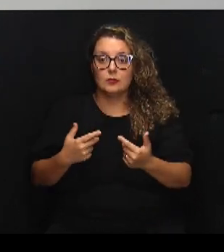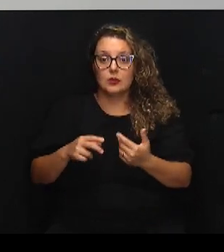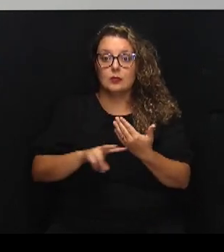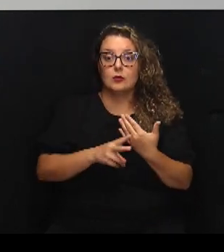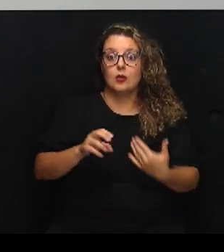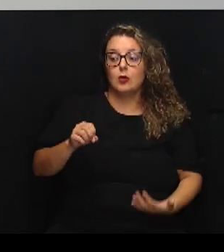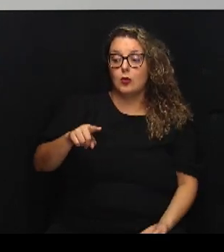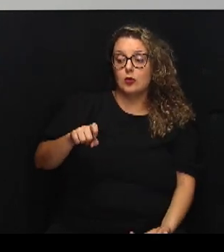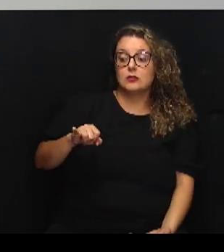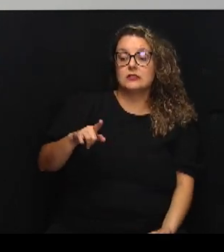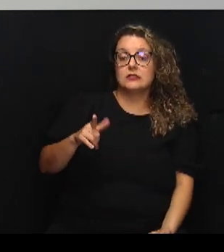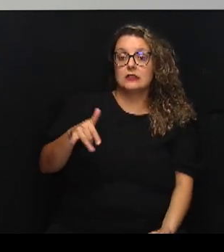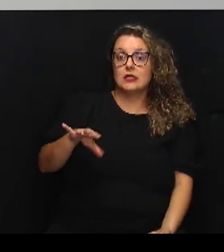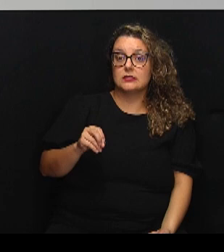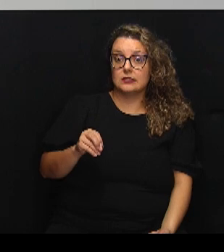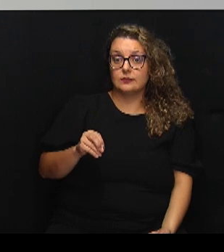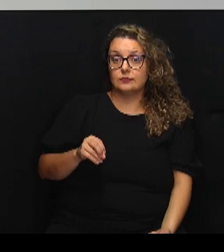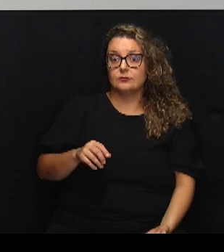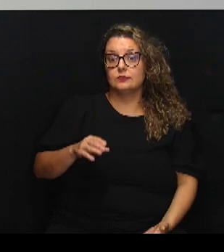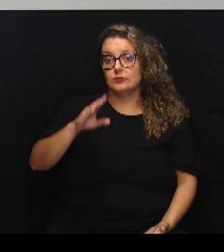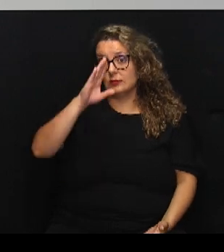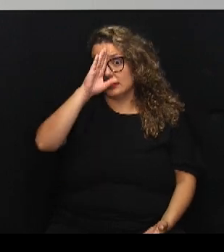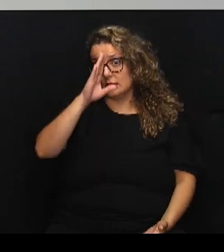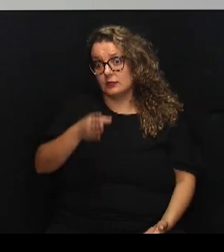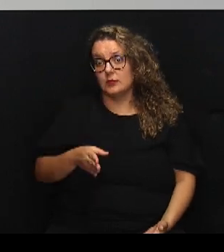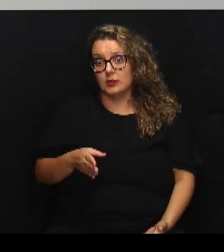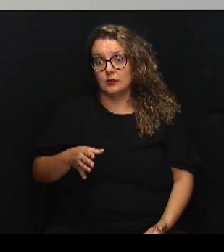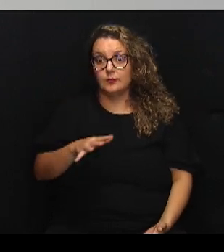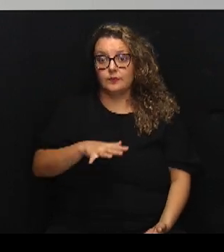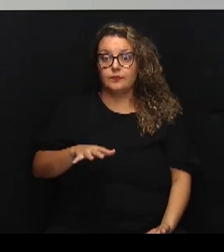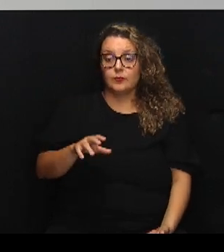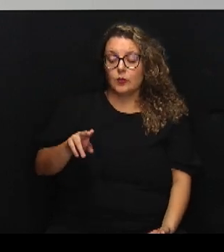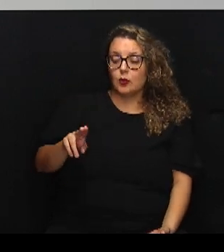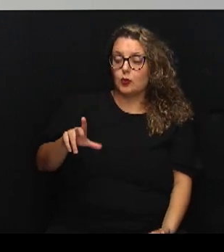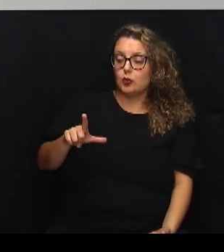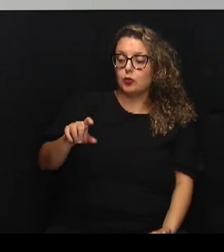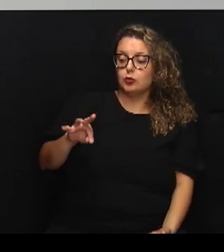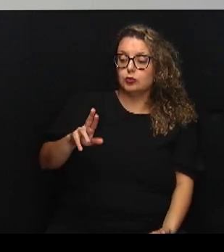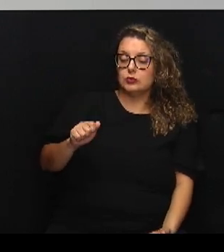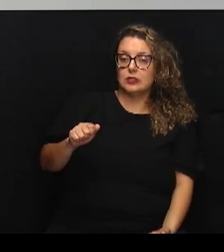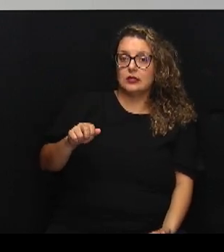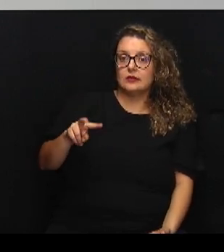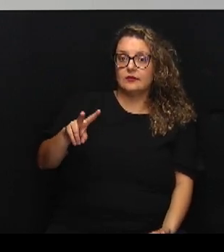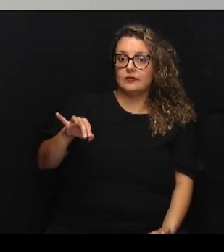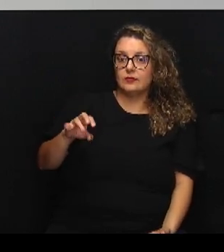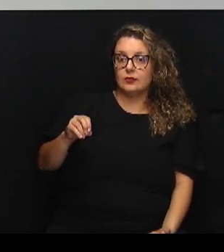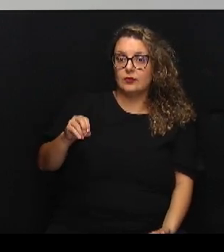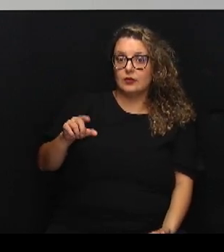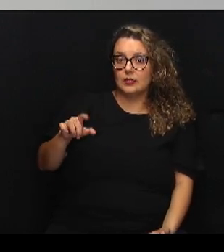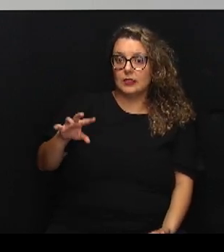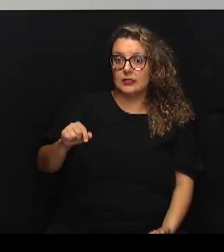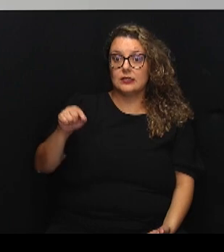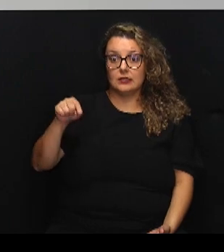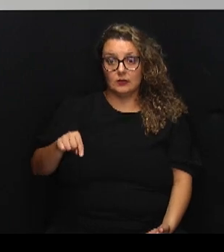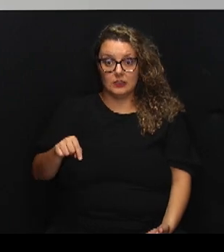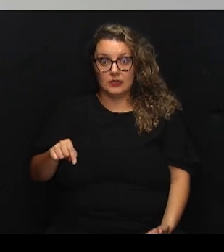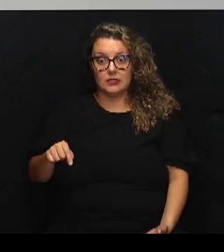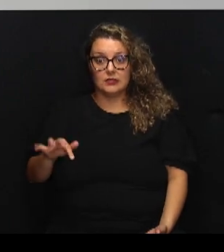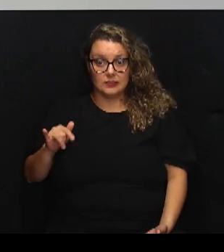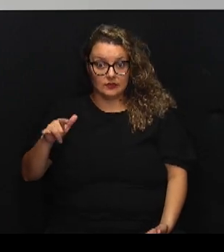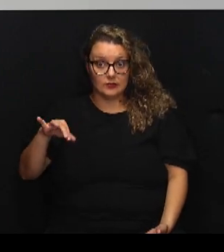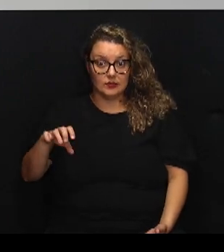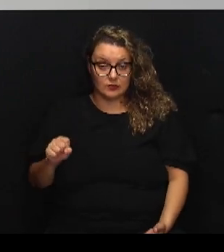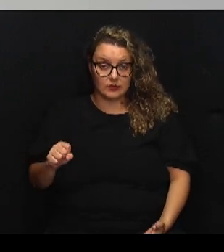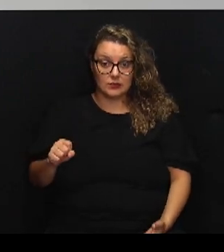promove oxidação, principalmente se for no comprimento de onda da região do ultravioleta. Então, esses filmes contaninos, eles